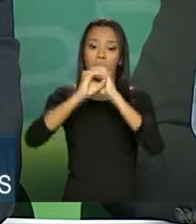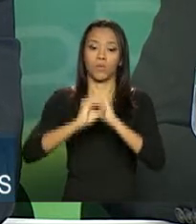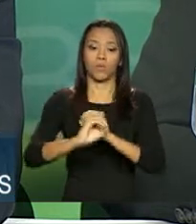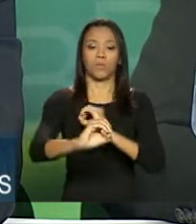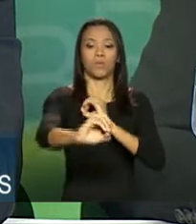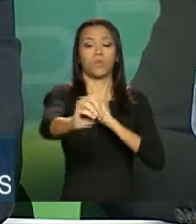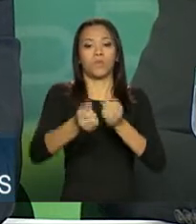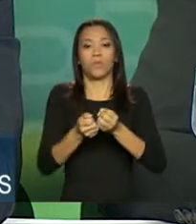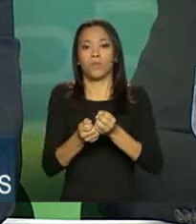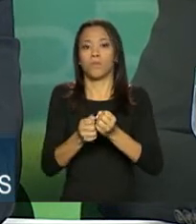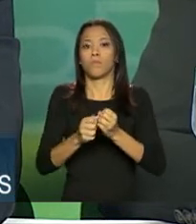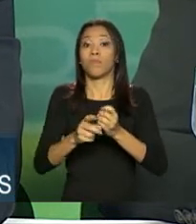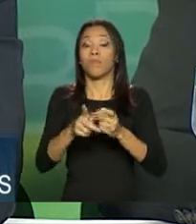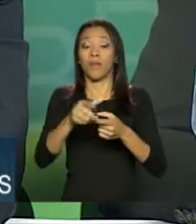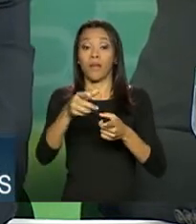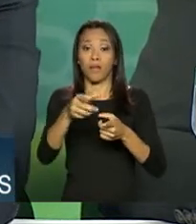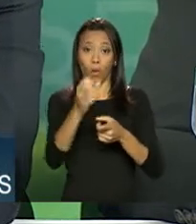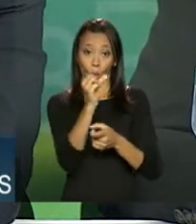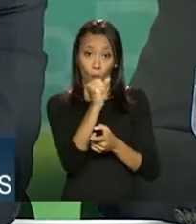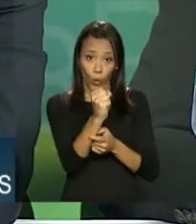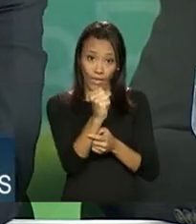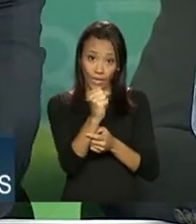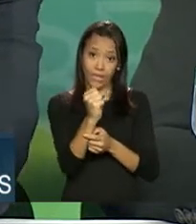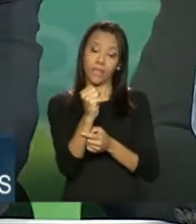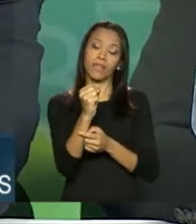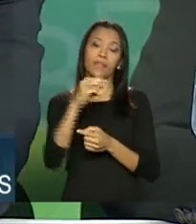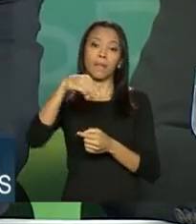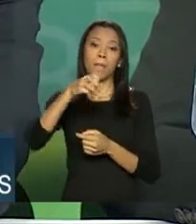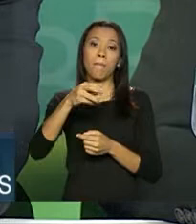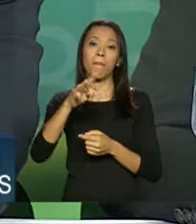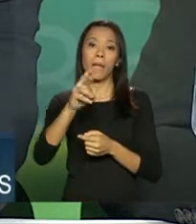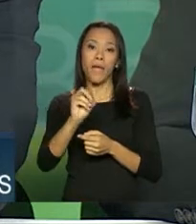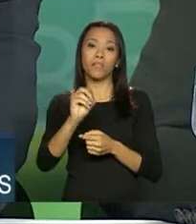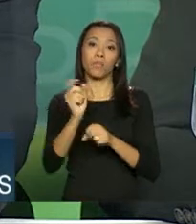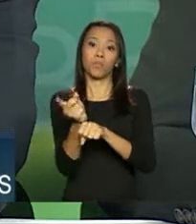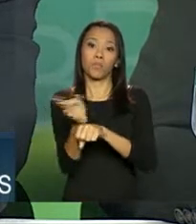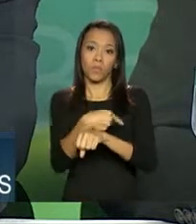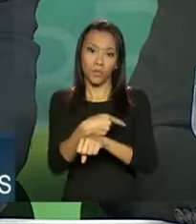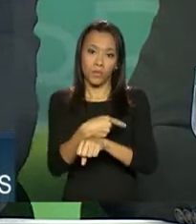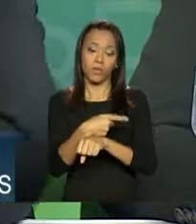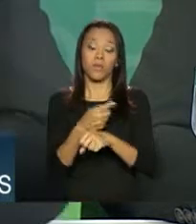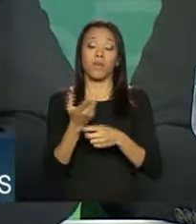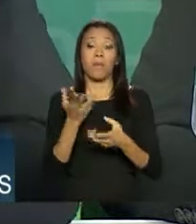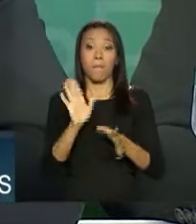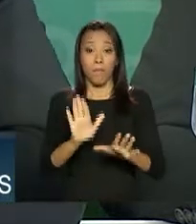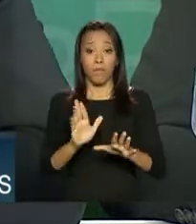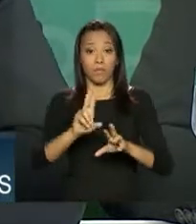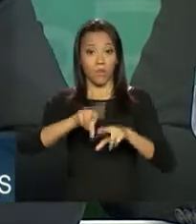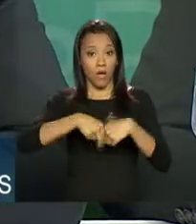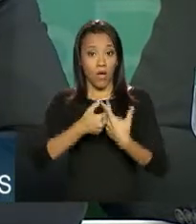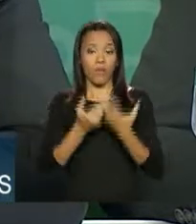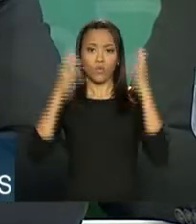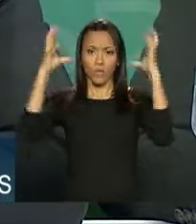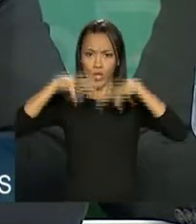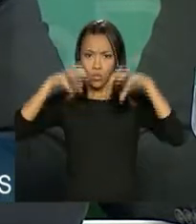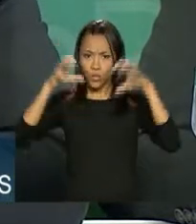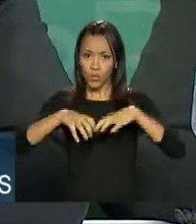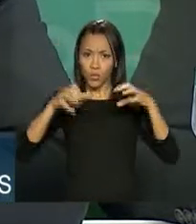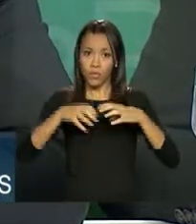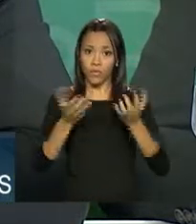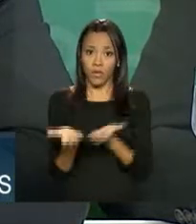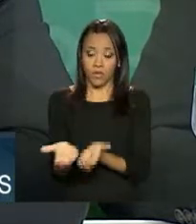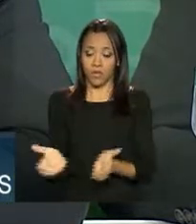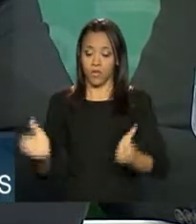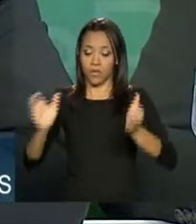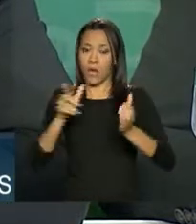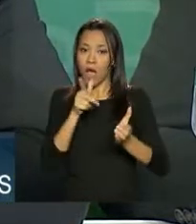80 metros cúbicos por segundo ou com essa redução mas a chuvas houve uma recuperação do reservatório